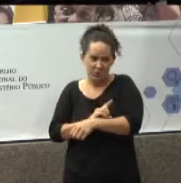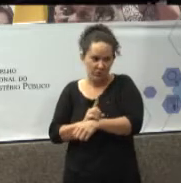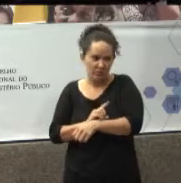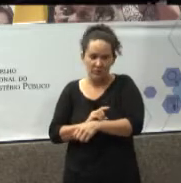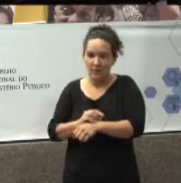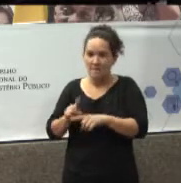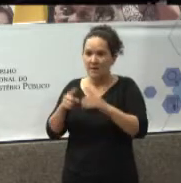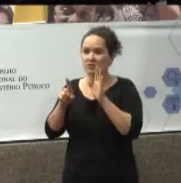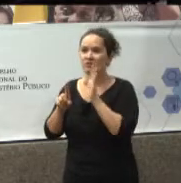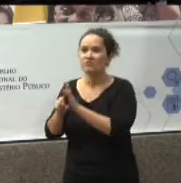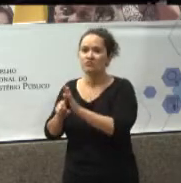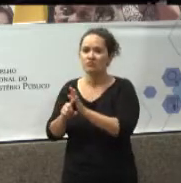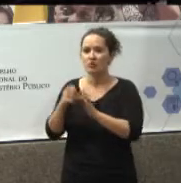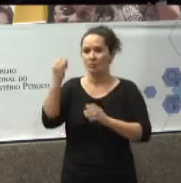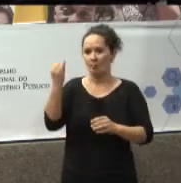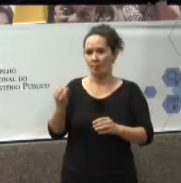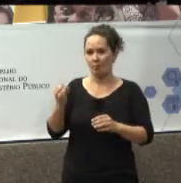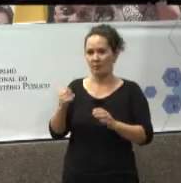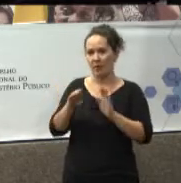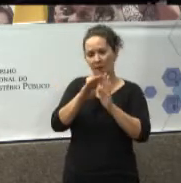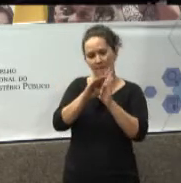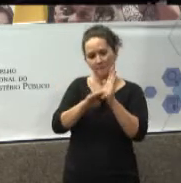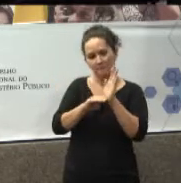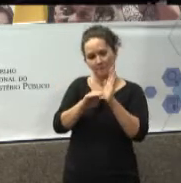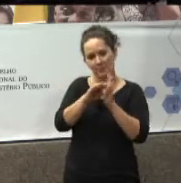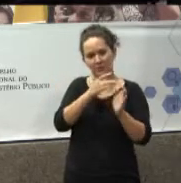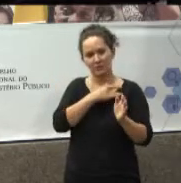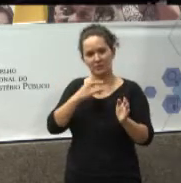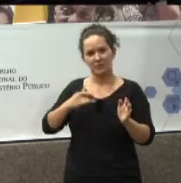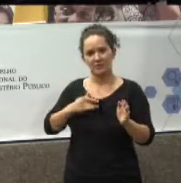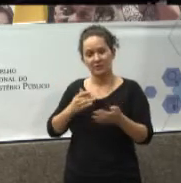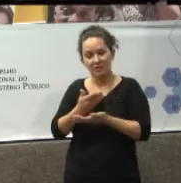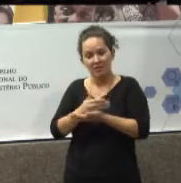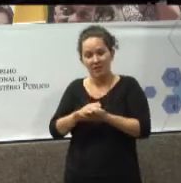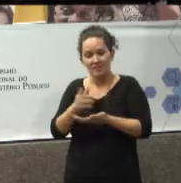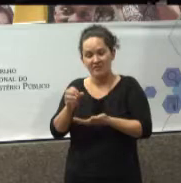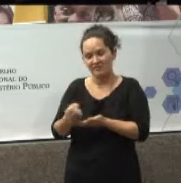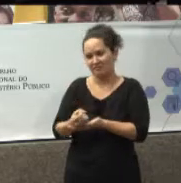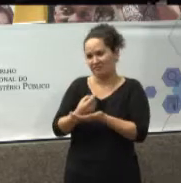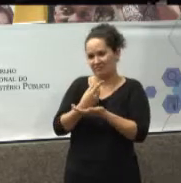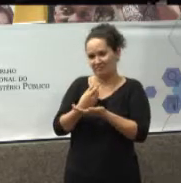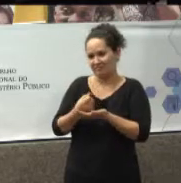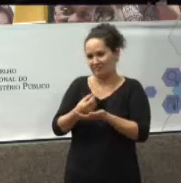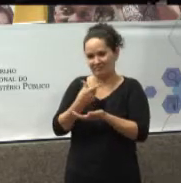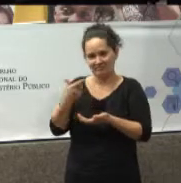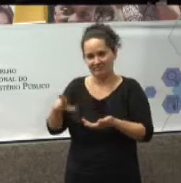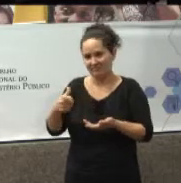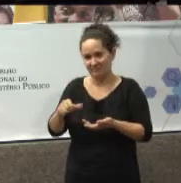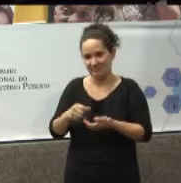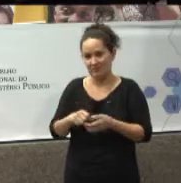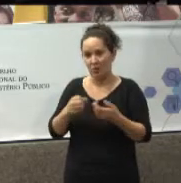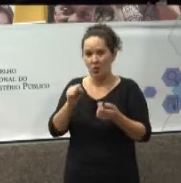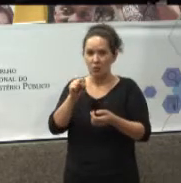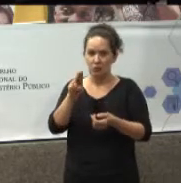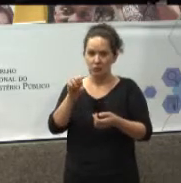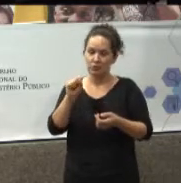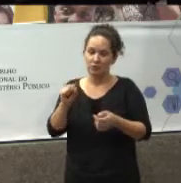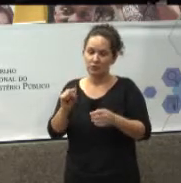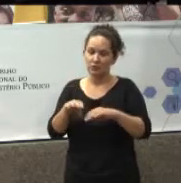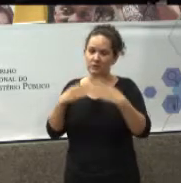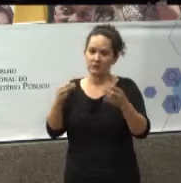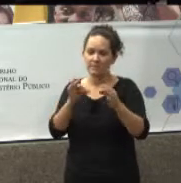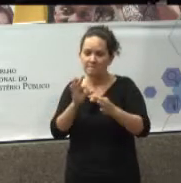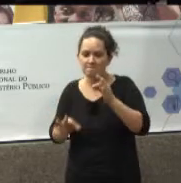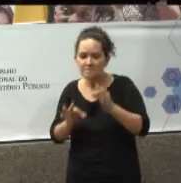plano de saúde muitas vezes não fornece o medicamento ou até mesmo suicídio e aí